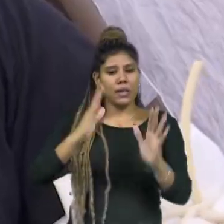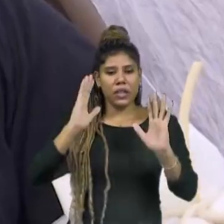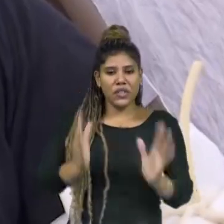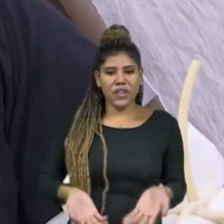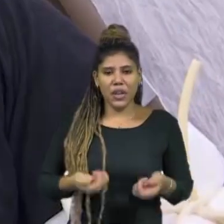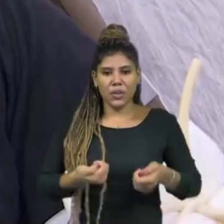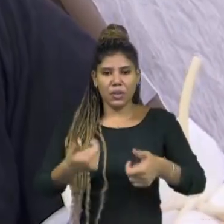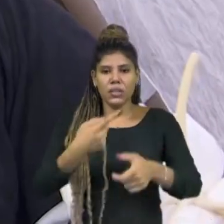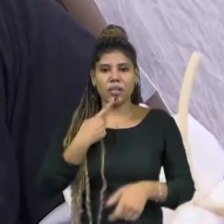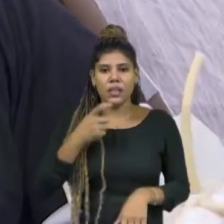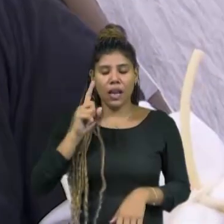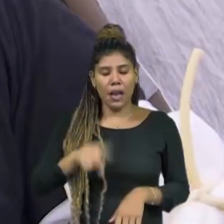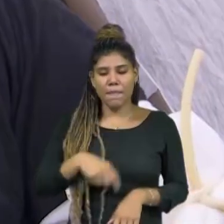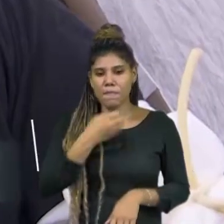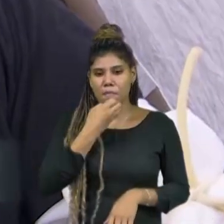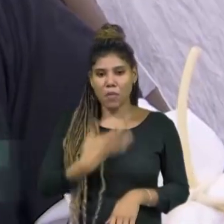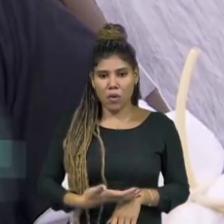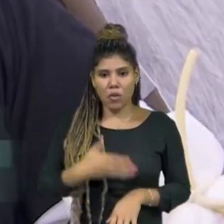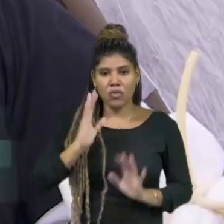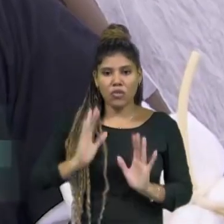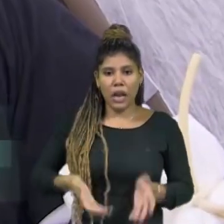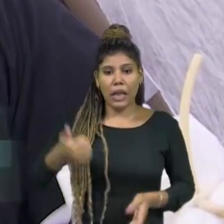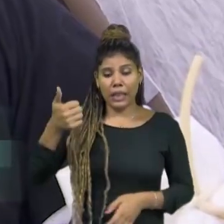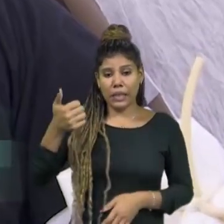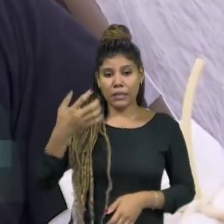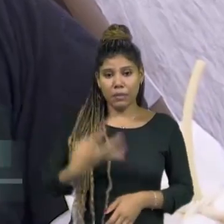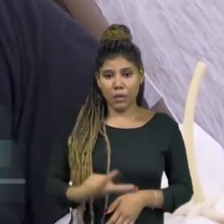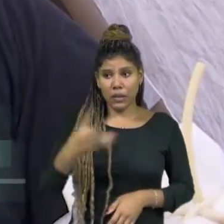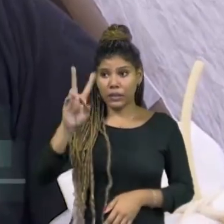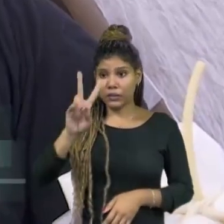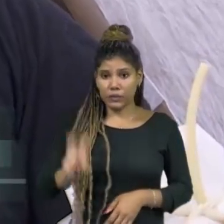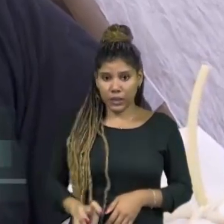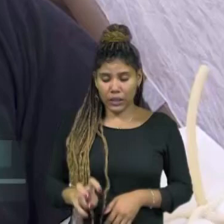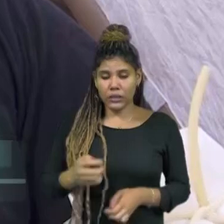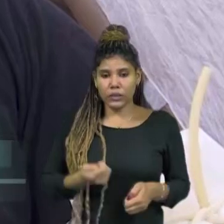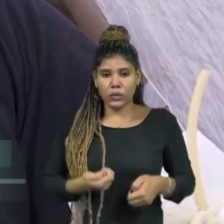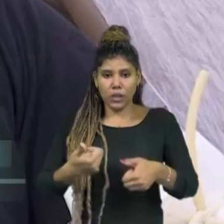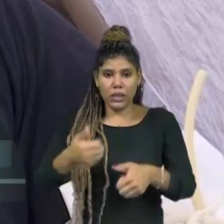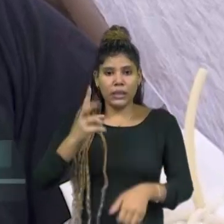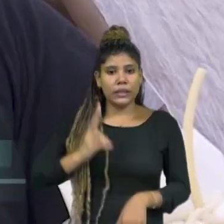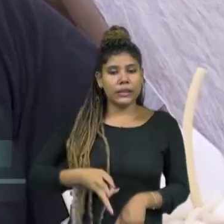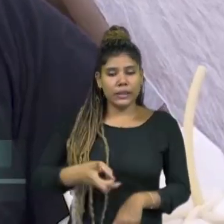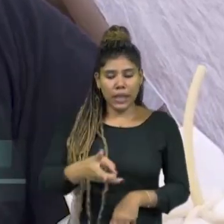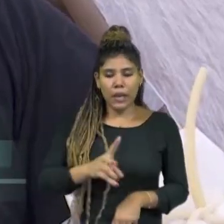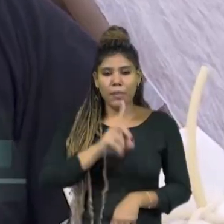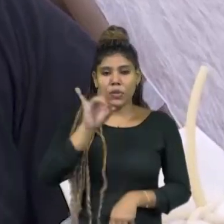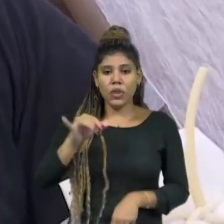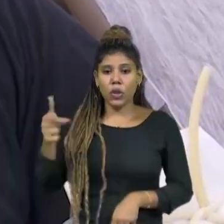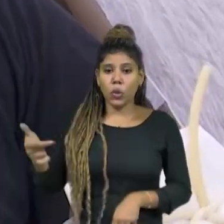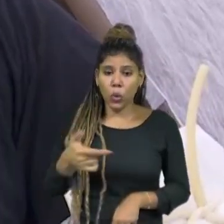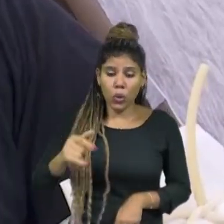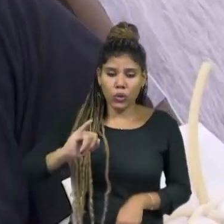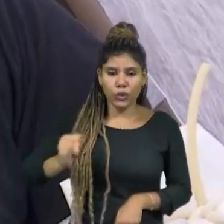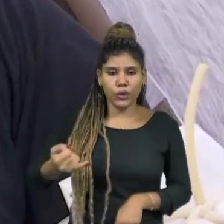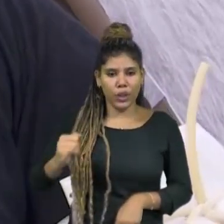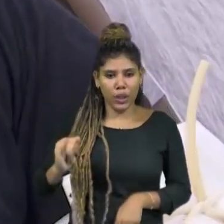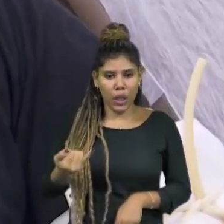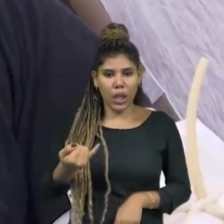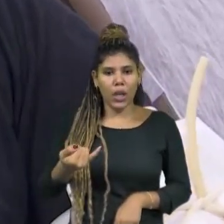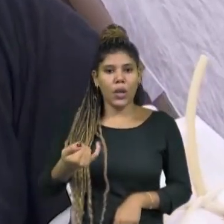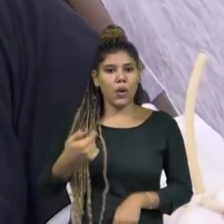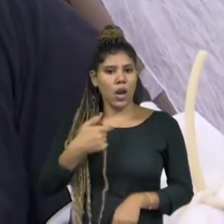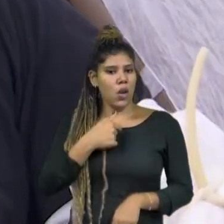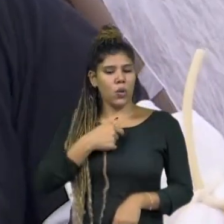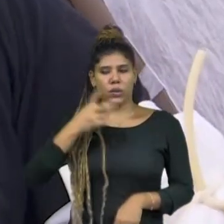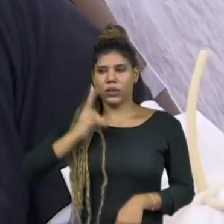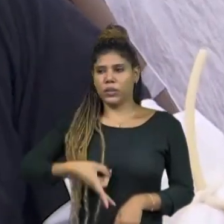a 14ª vez que eu dou sangue, não é? E sempre no primeiro dia útil do mês, do ano, é uma rotina minha fazer